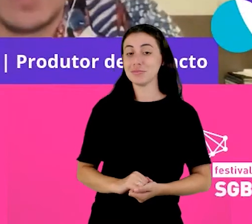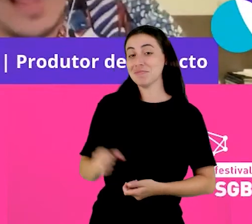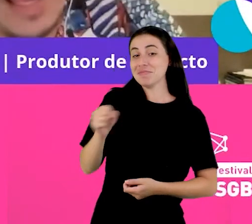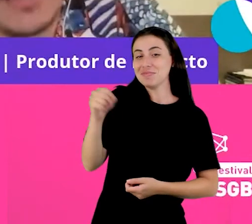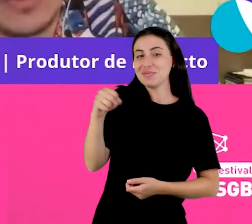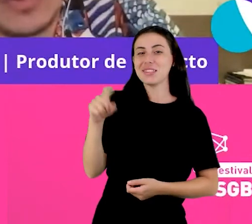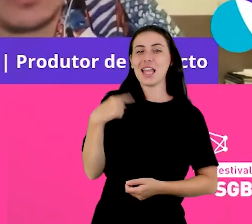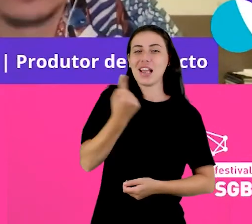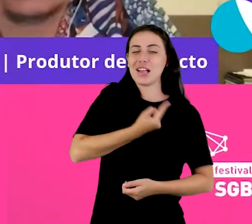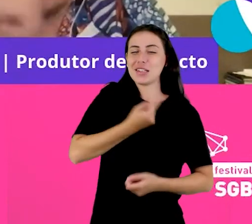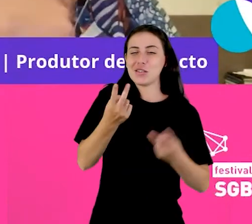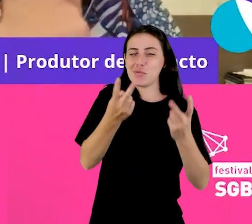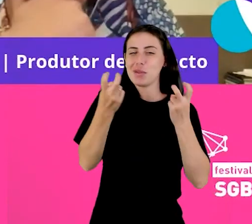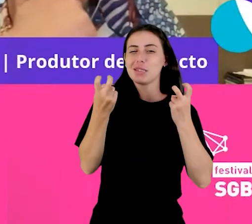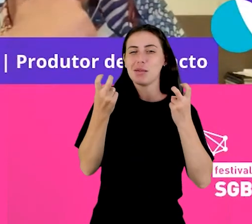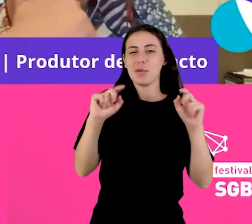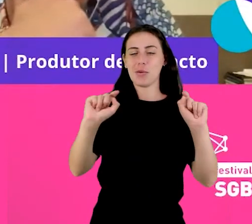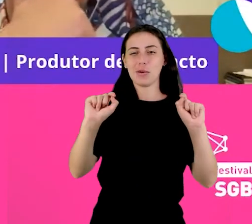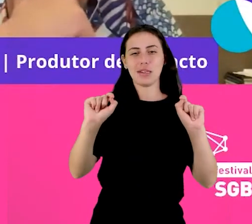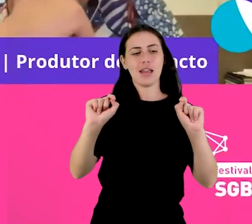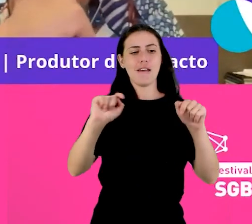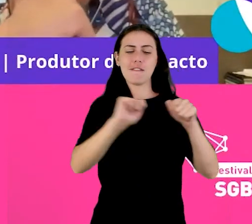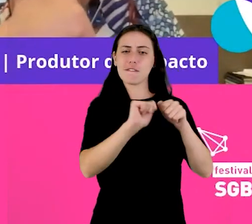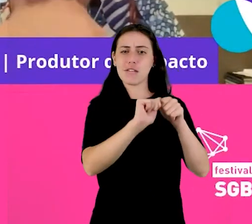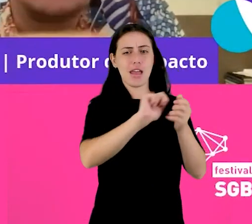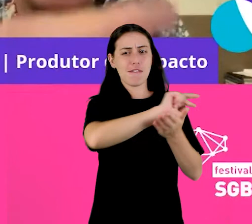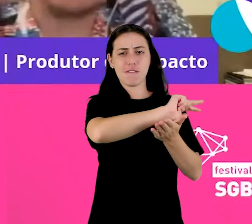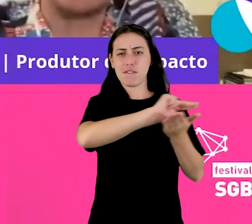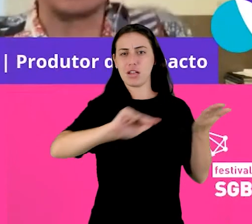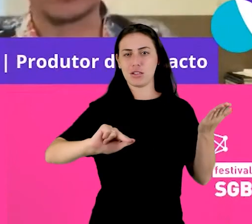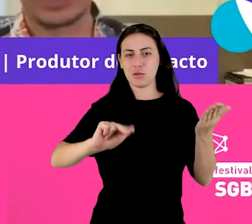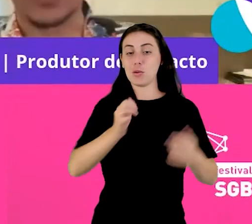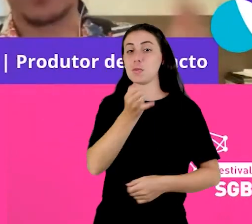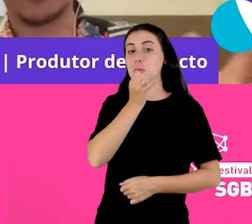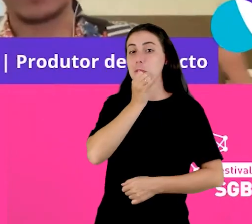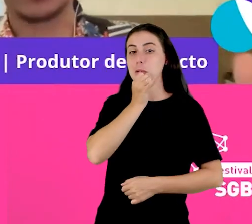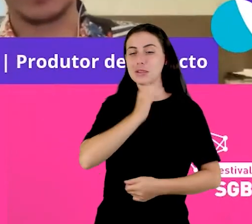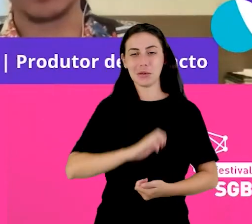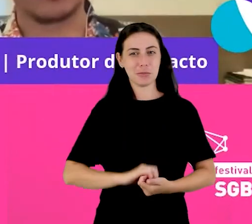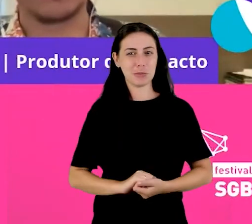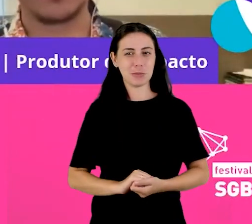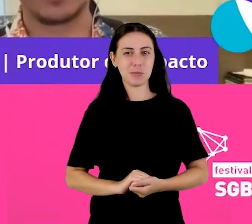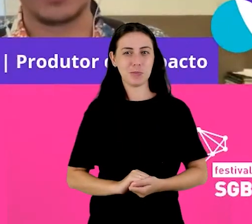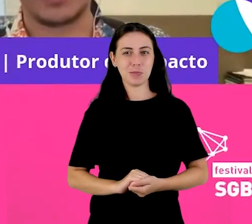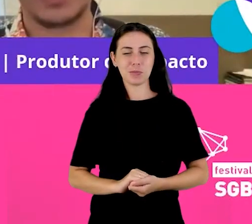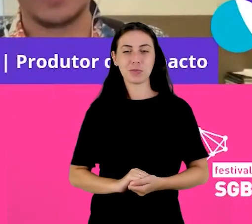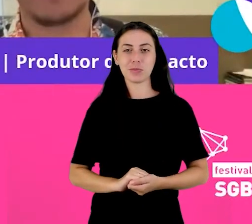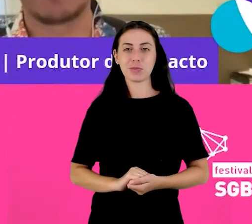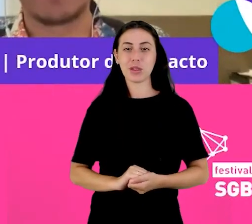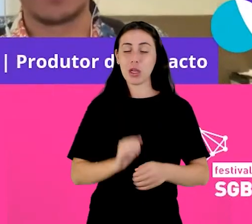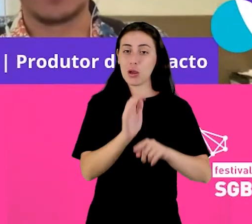fizeram? A gente também percebendo... a gente tem muitas coisas que a gente foi fazendo, né? Por exemplo, o filme...